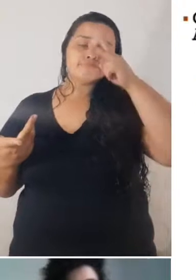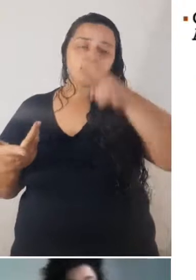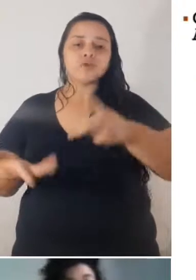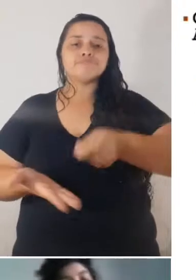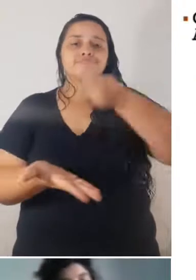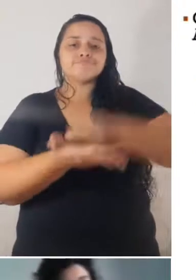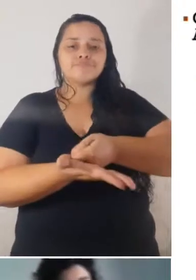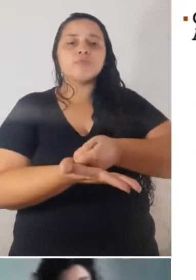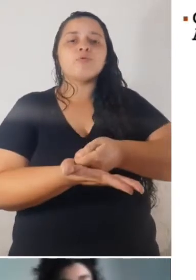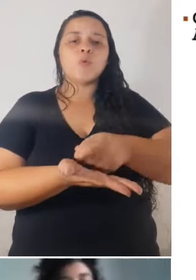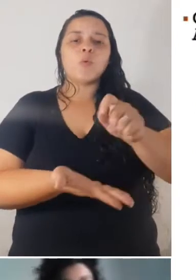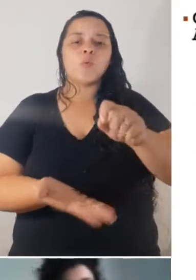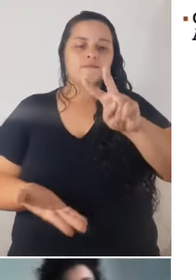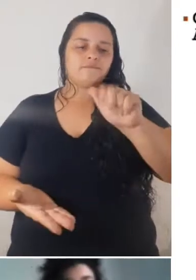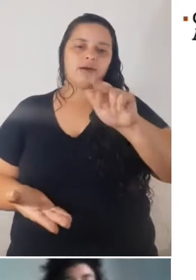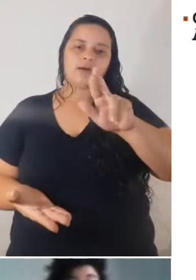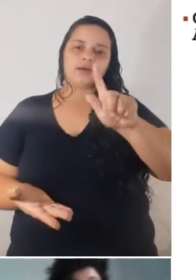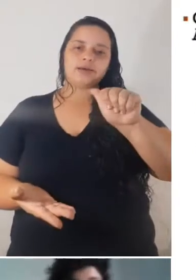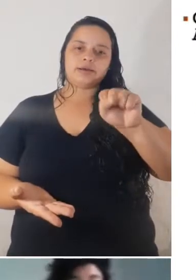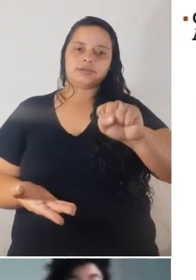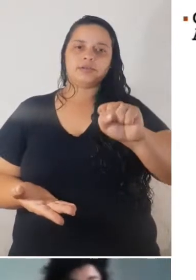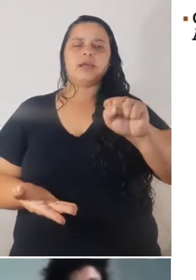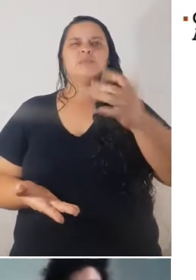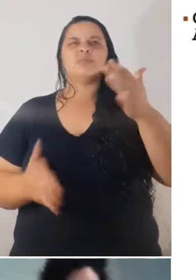fortalecer aí o autoritarismo varguista. Em